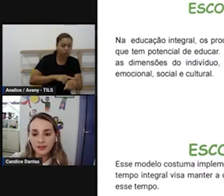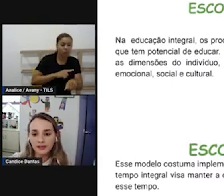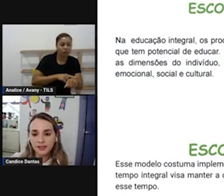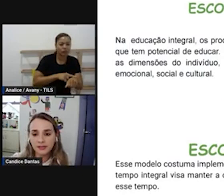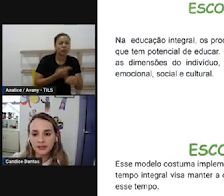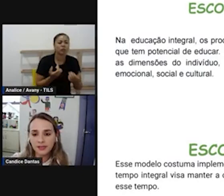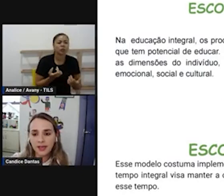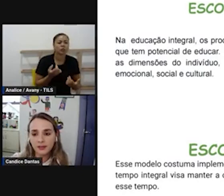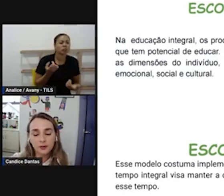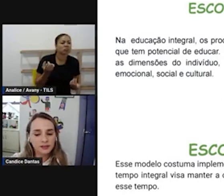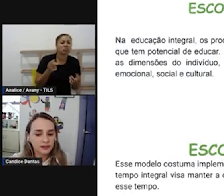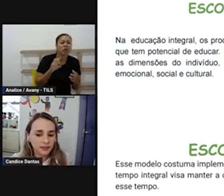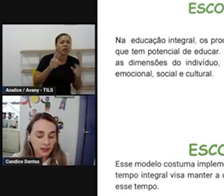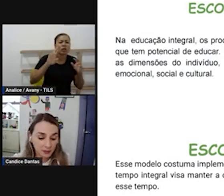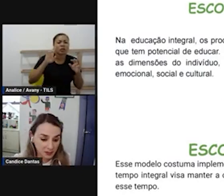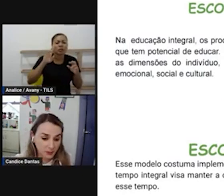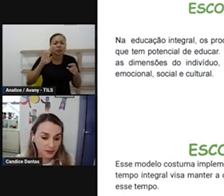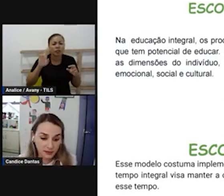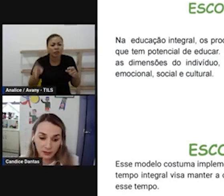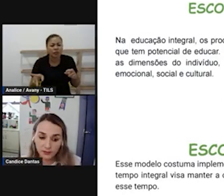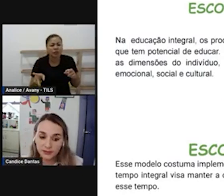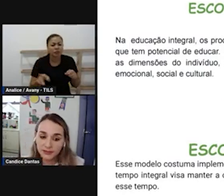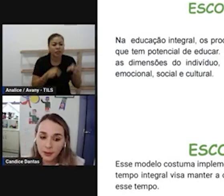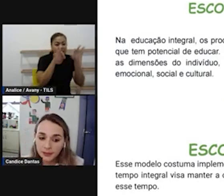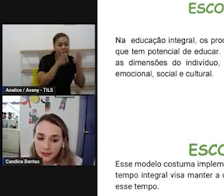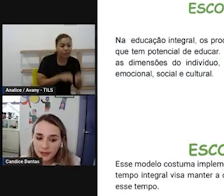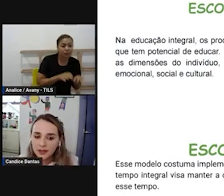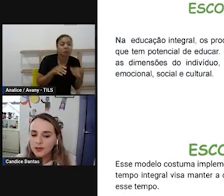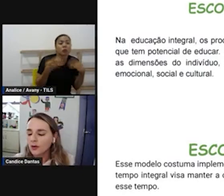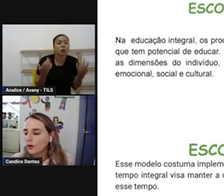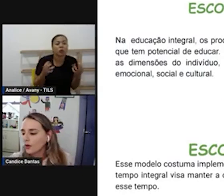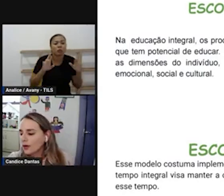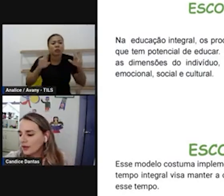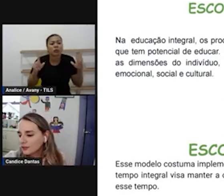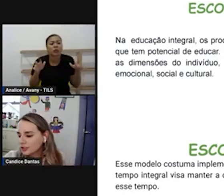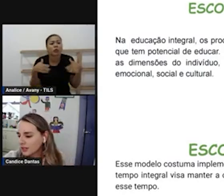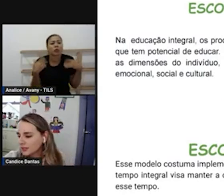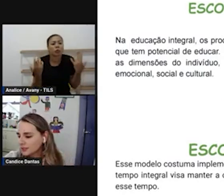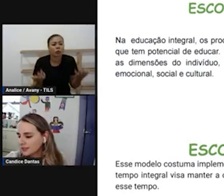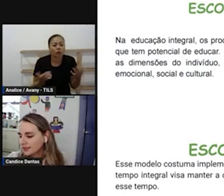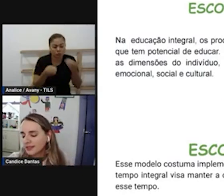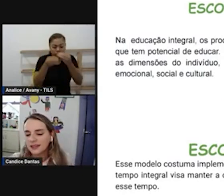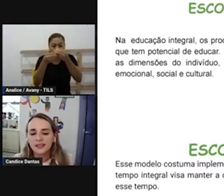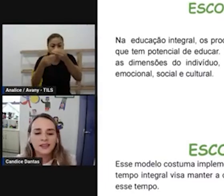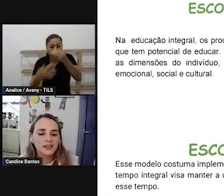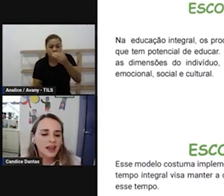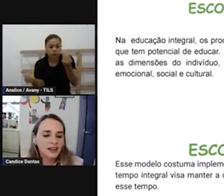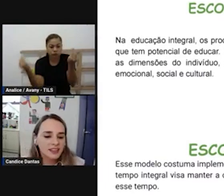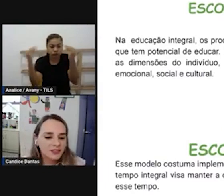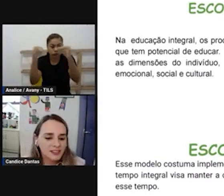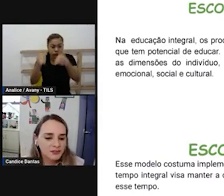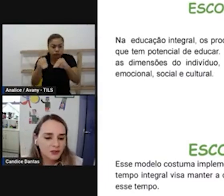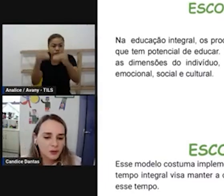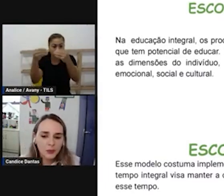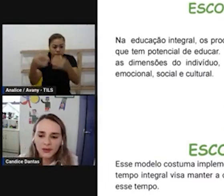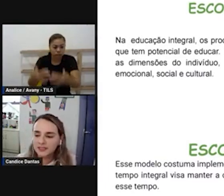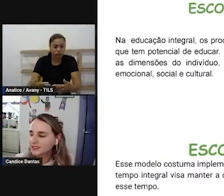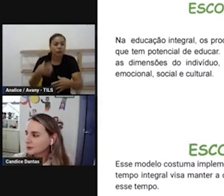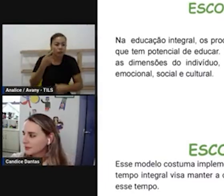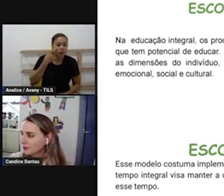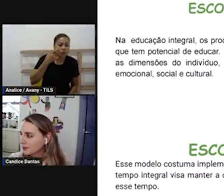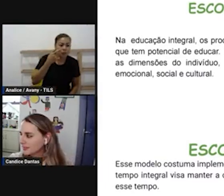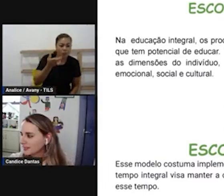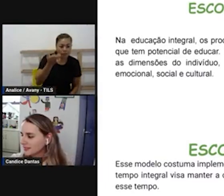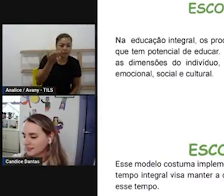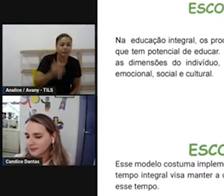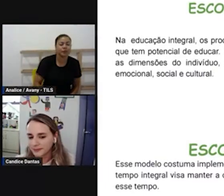é a diferença entre educação integral e tempo integral vocês sabem coloca aí no chat e Darlene vai desenvolver um pouquinho essa